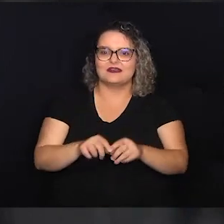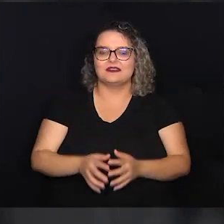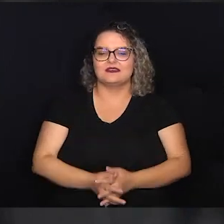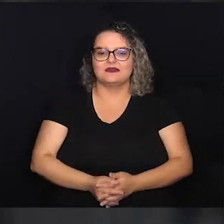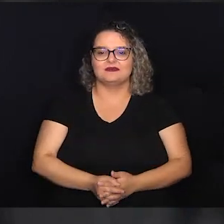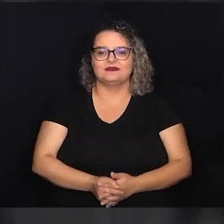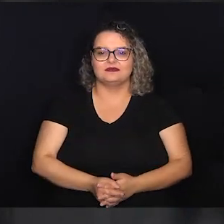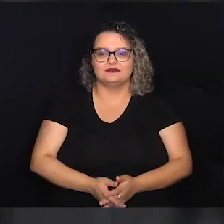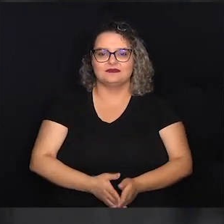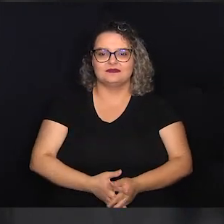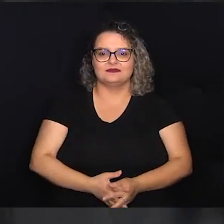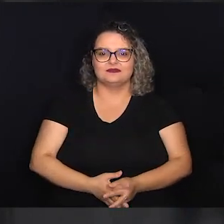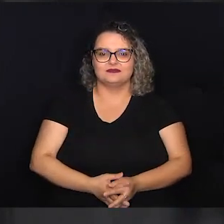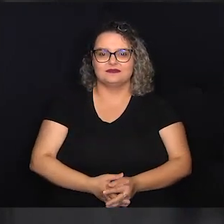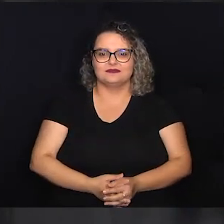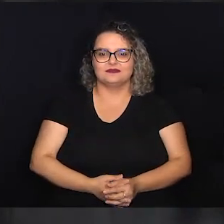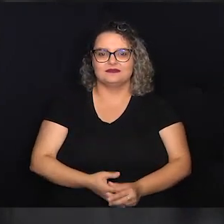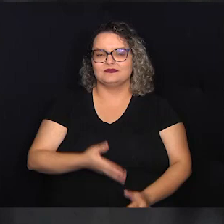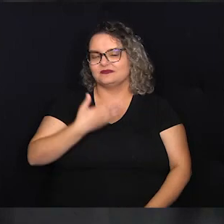também. Meu pai